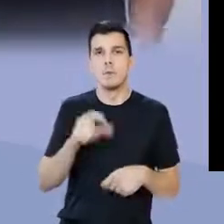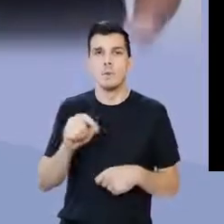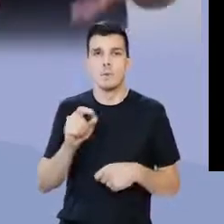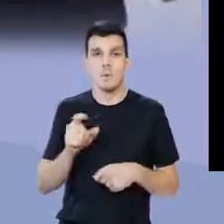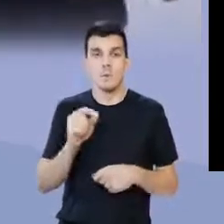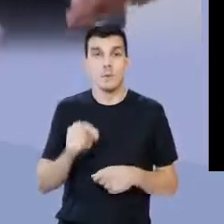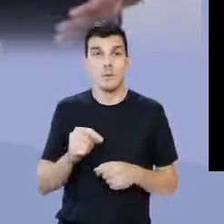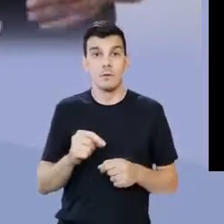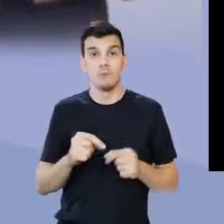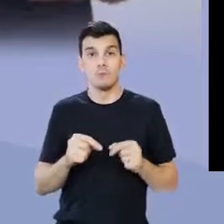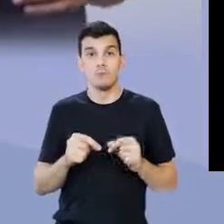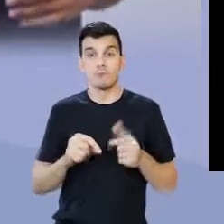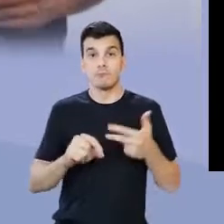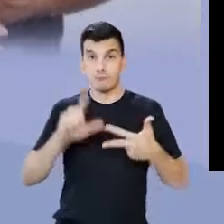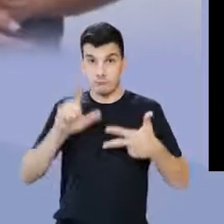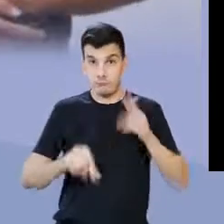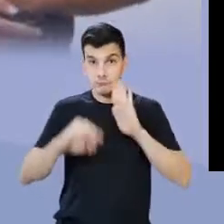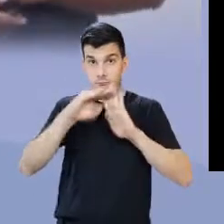preciso surgir os